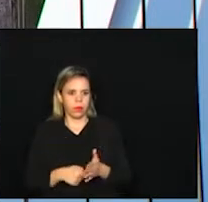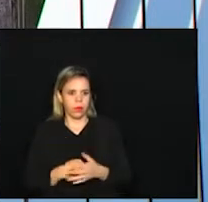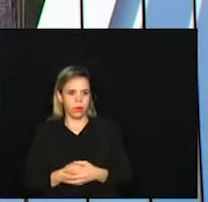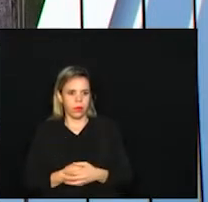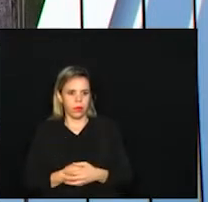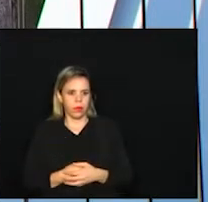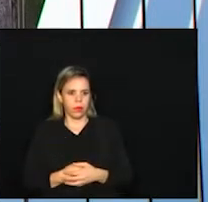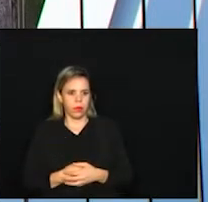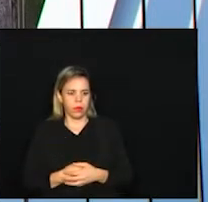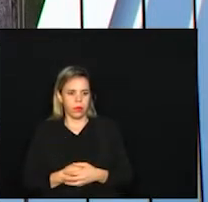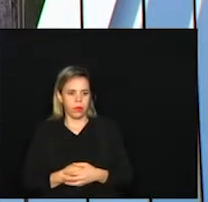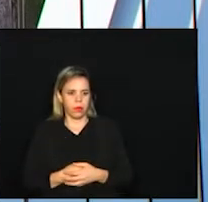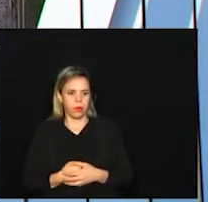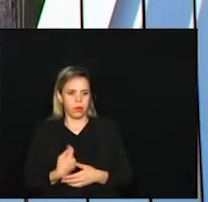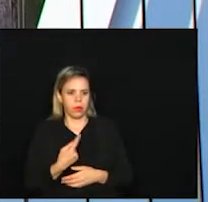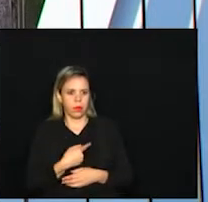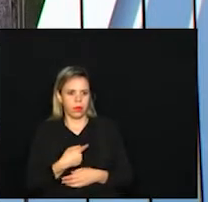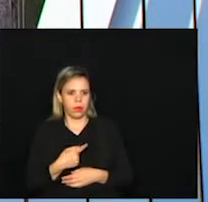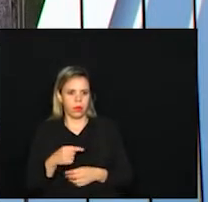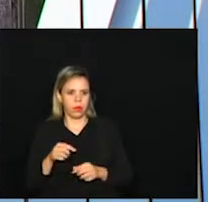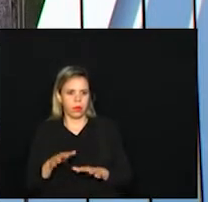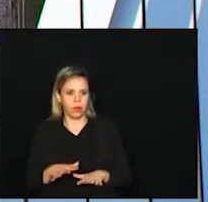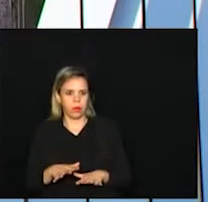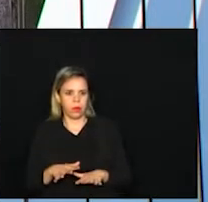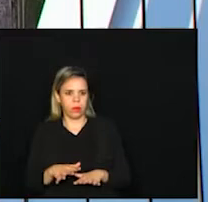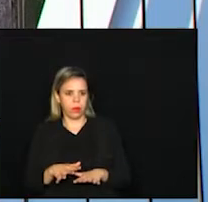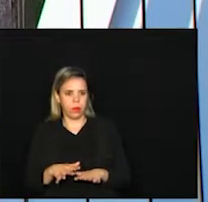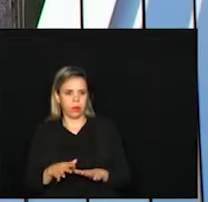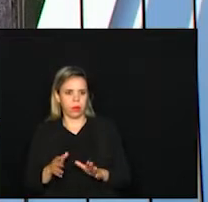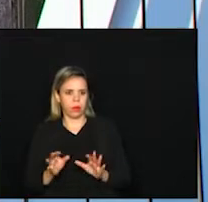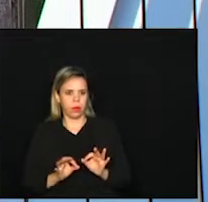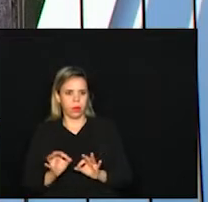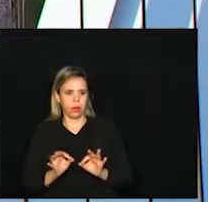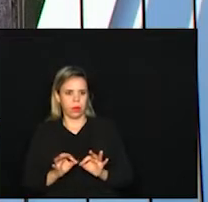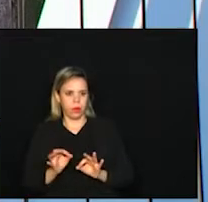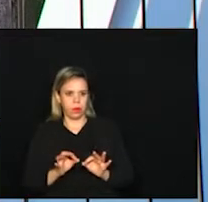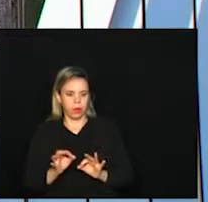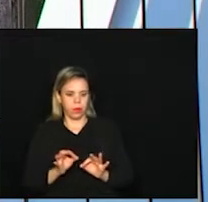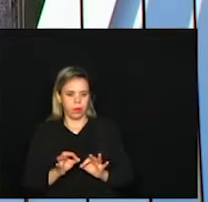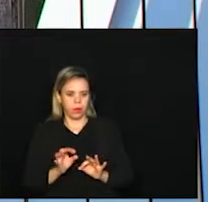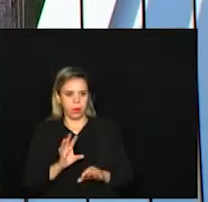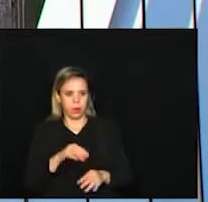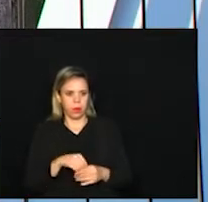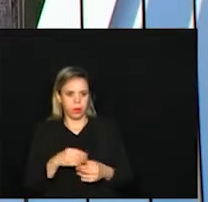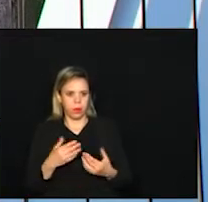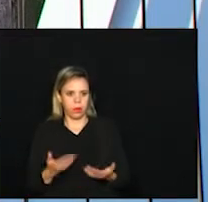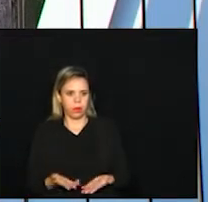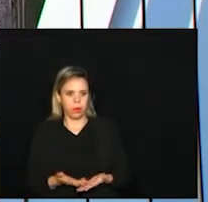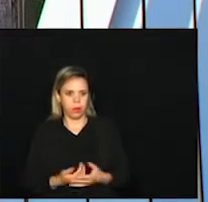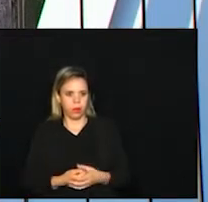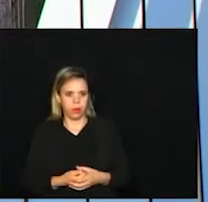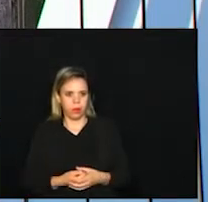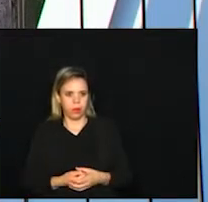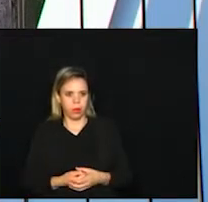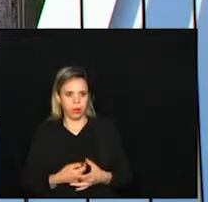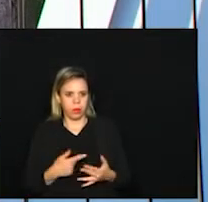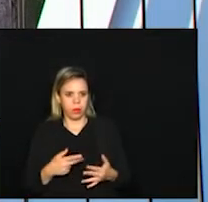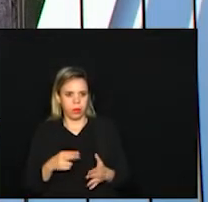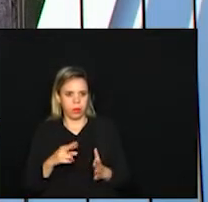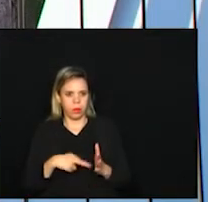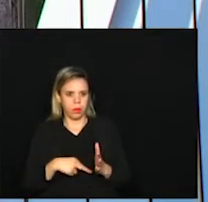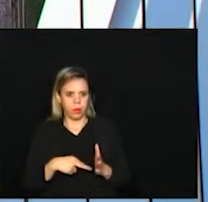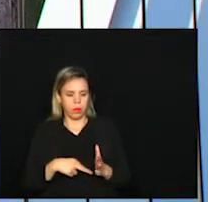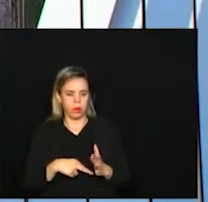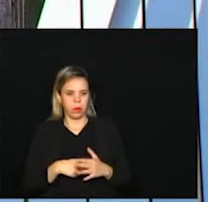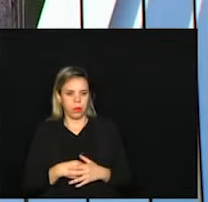e ficamos de de produzirmos assim um adendo ao relatório